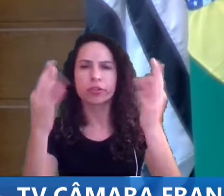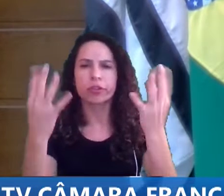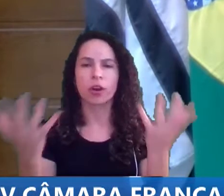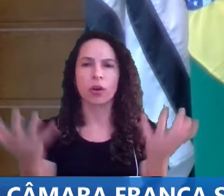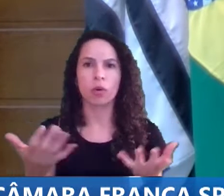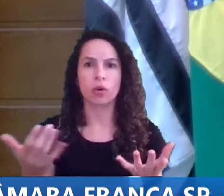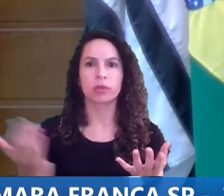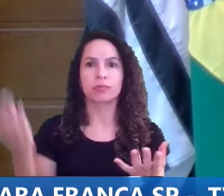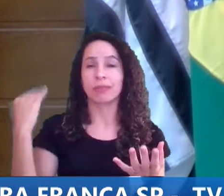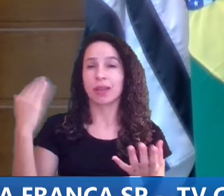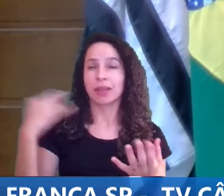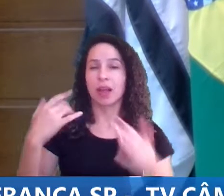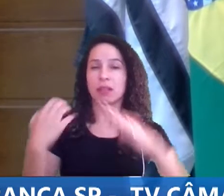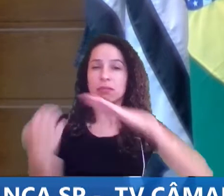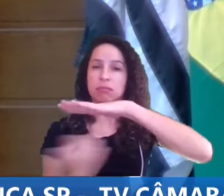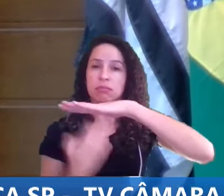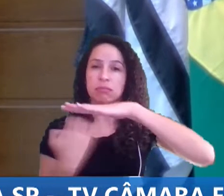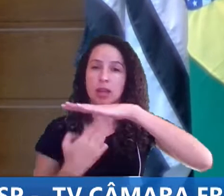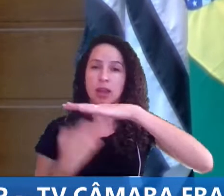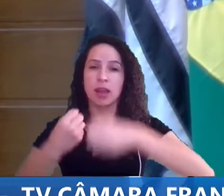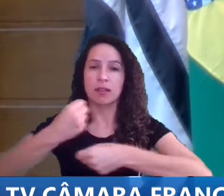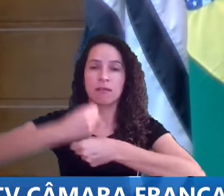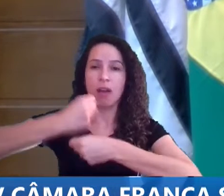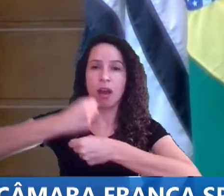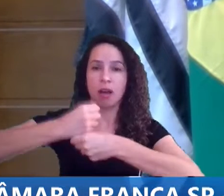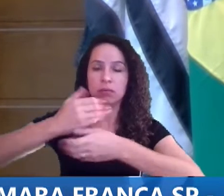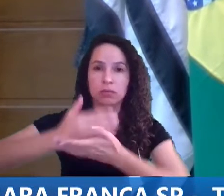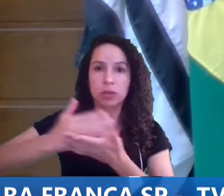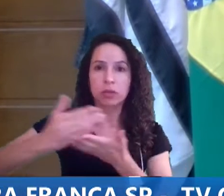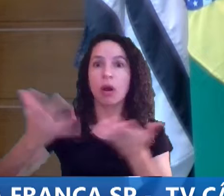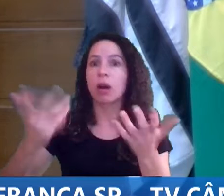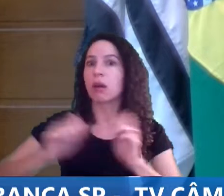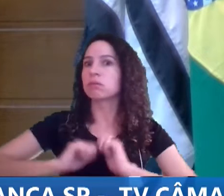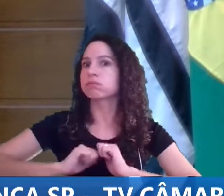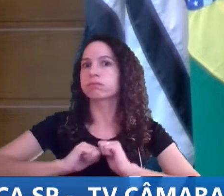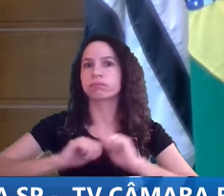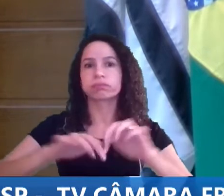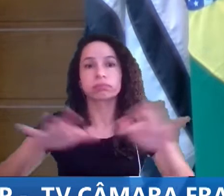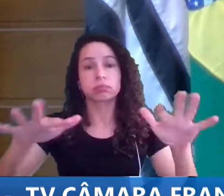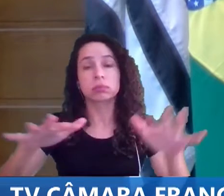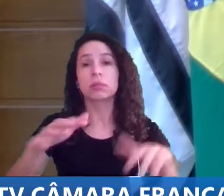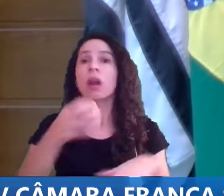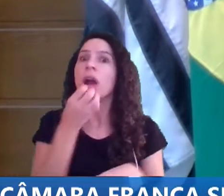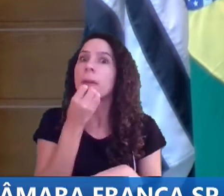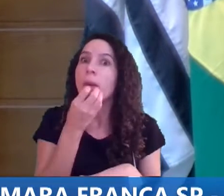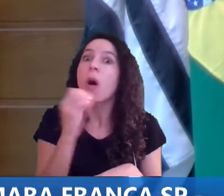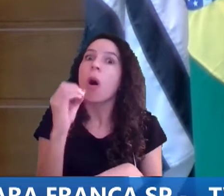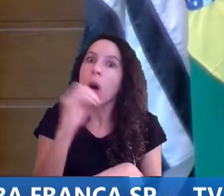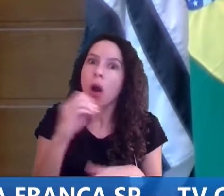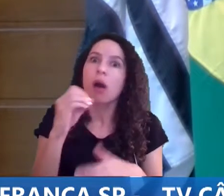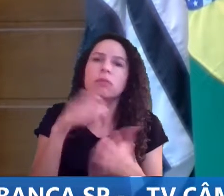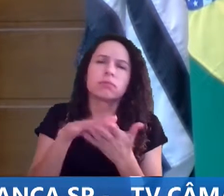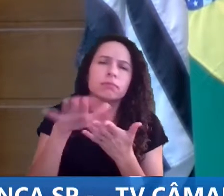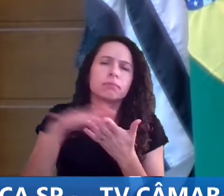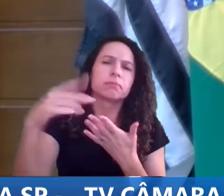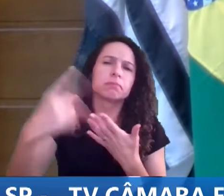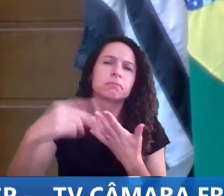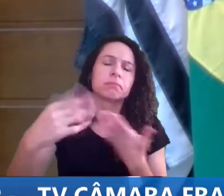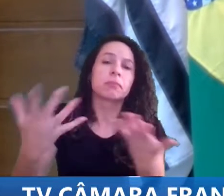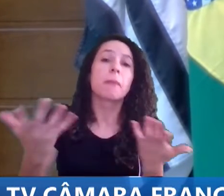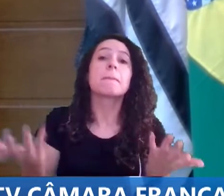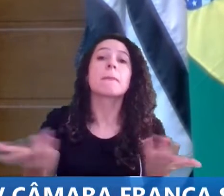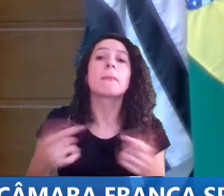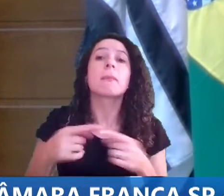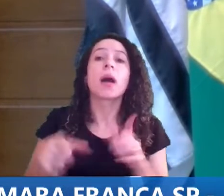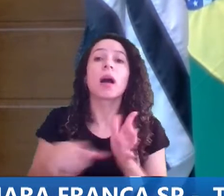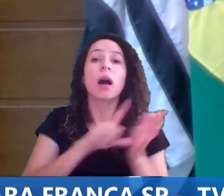nas indústrias, invadiram também o campo. Ótimo, produtividade, mas e o passivo, né? O passivo